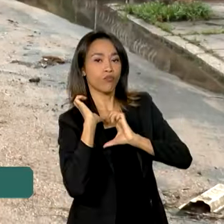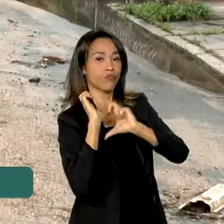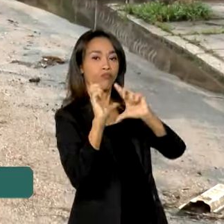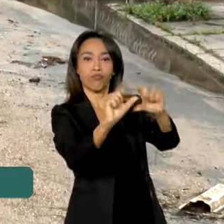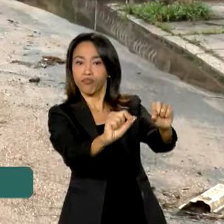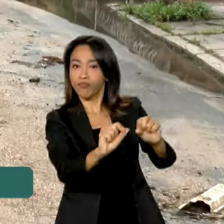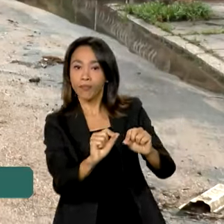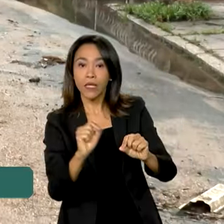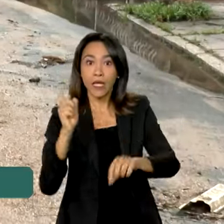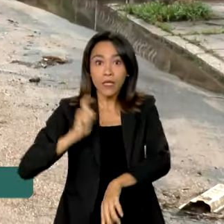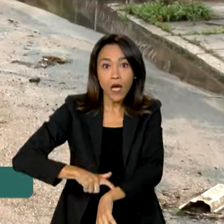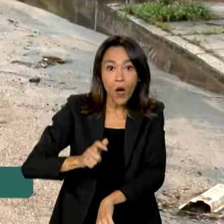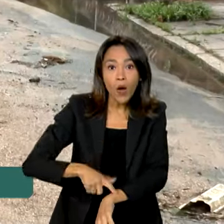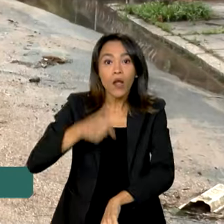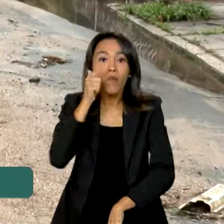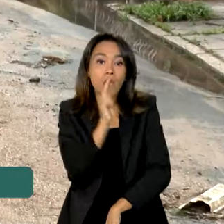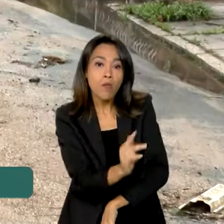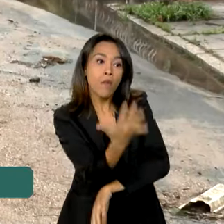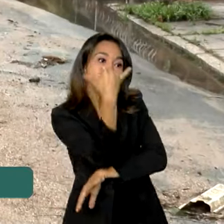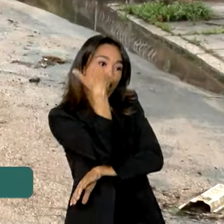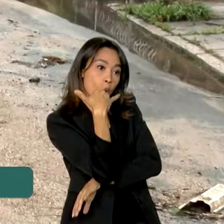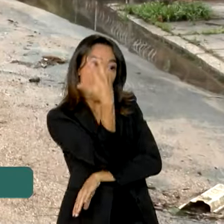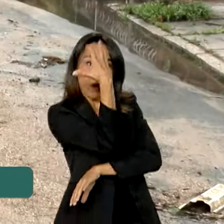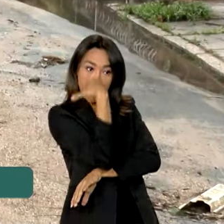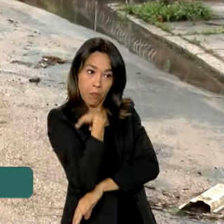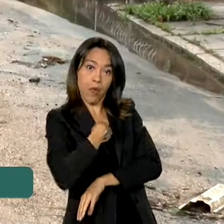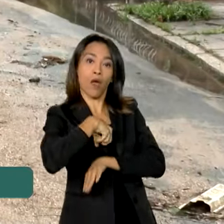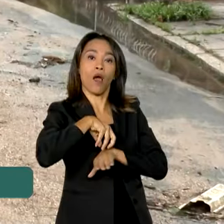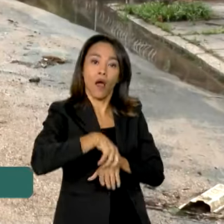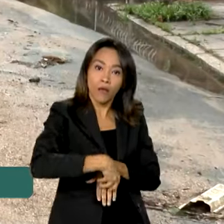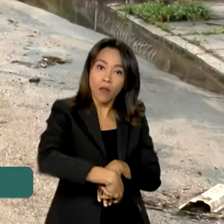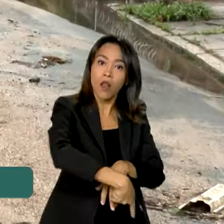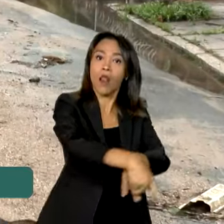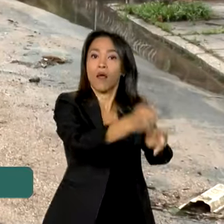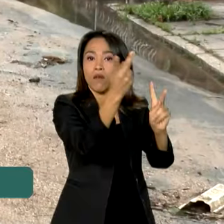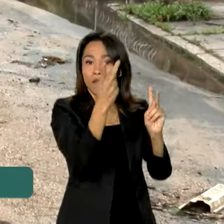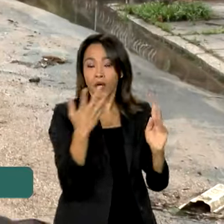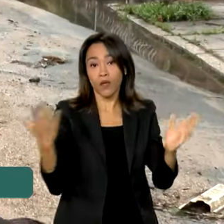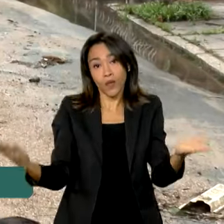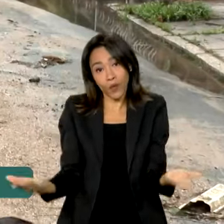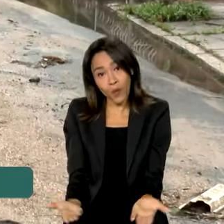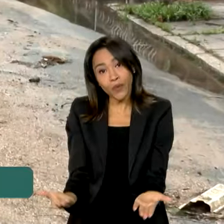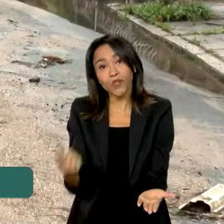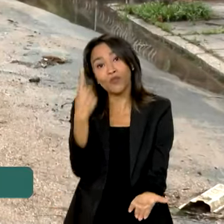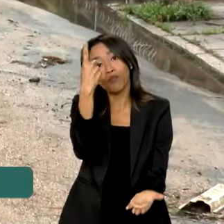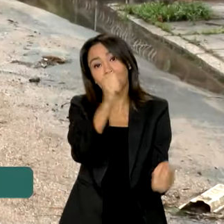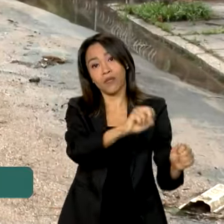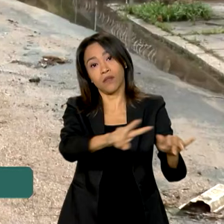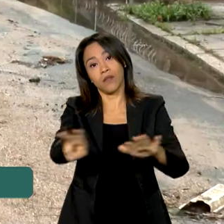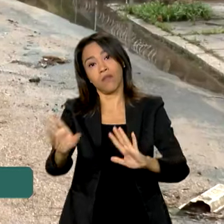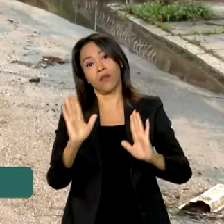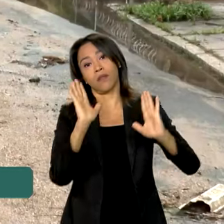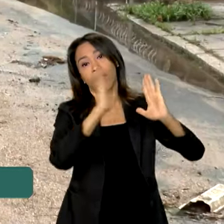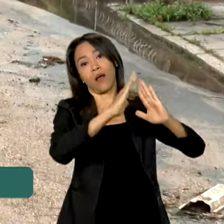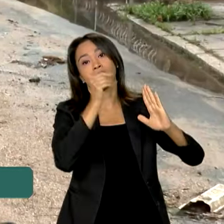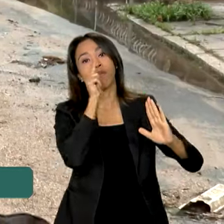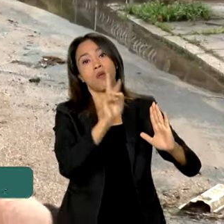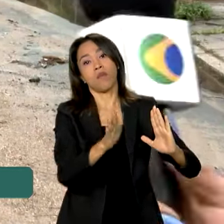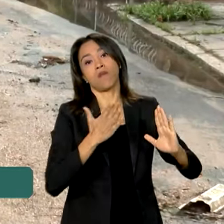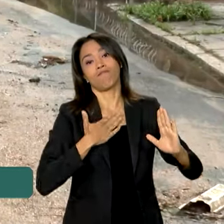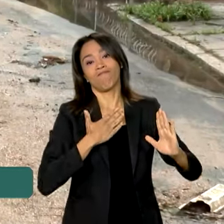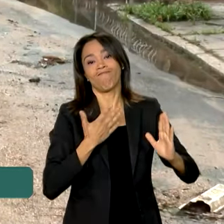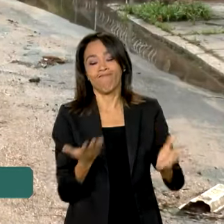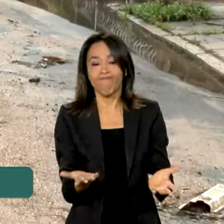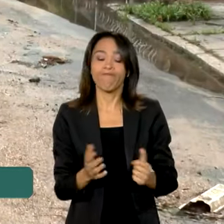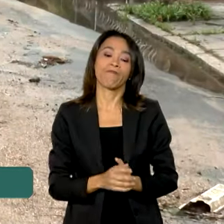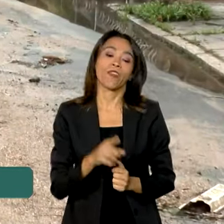meio tempo, a minha irmã me ligou e aí mandou alguém me buscar. E aí, hoje a gente está uma semana na casa da minha irmã. Enquanto ainda se